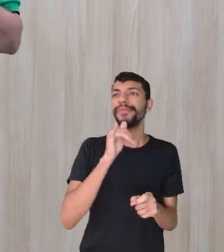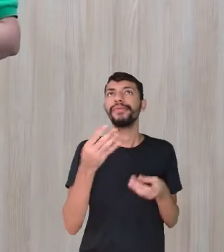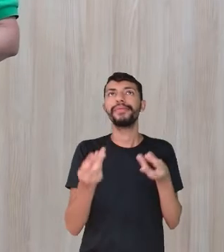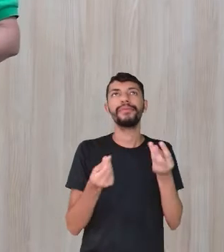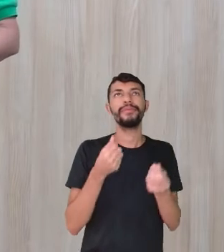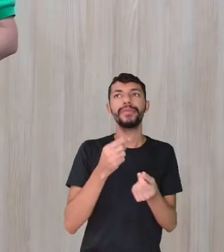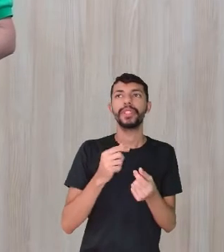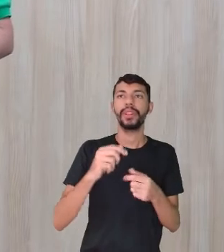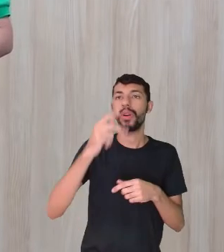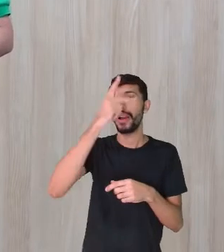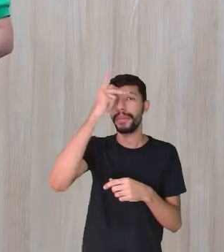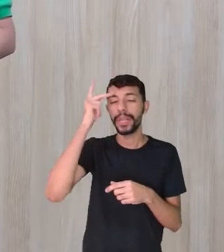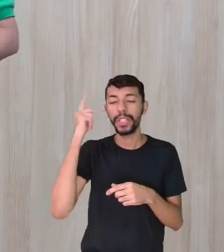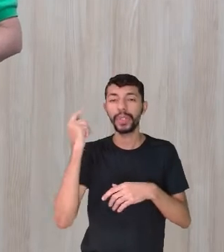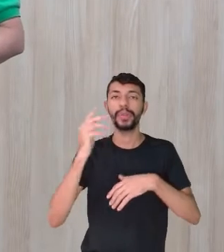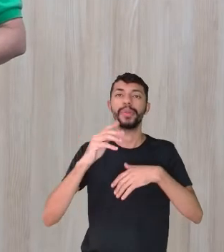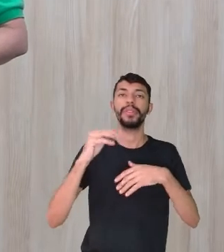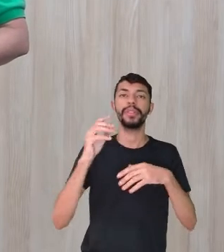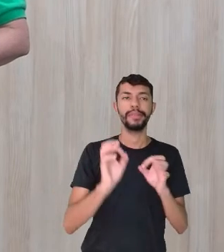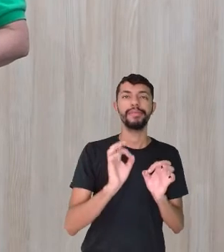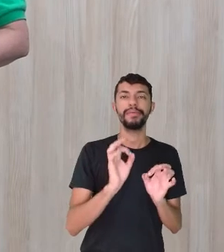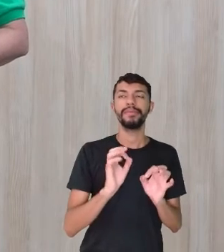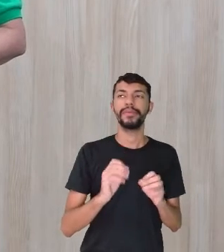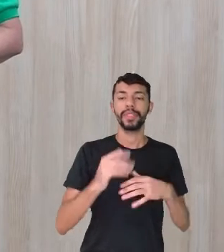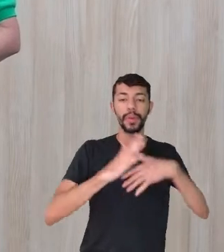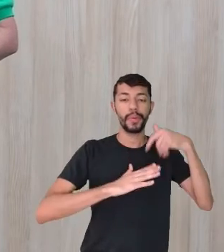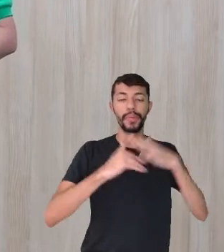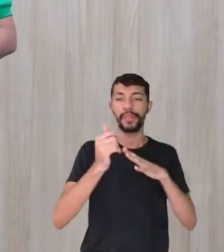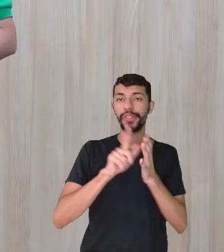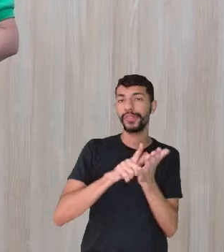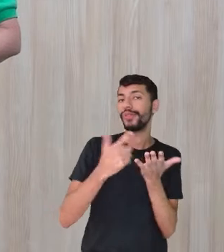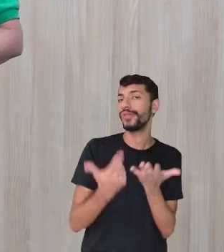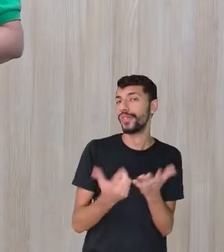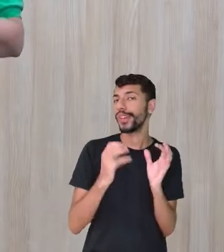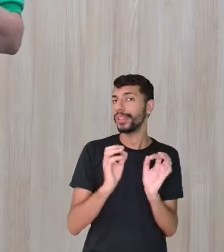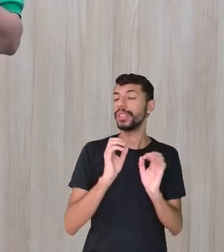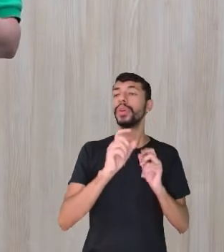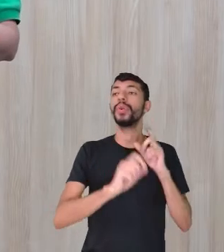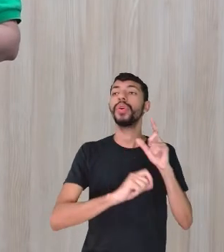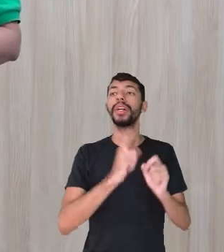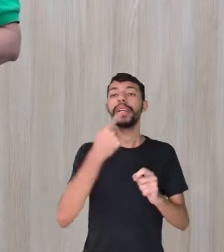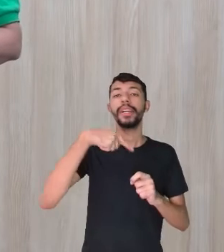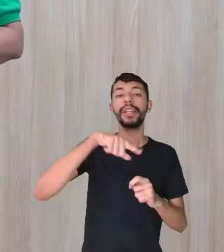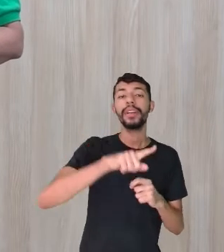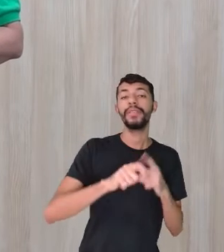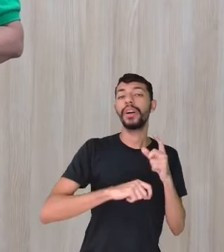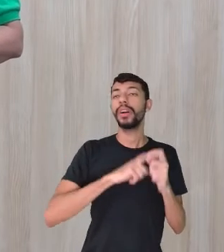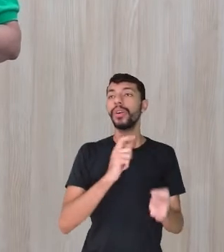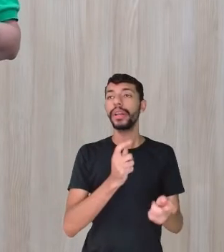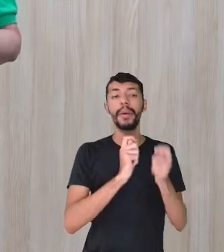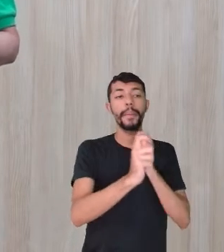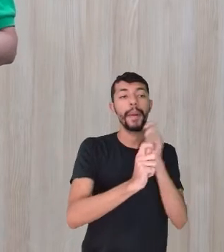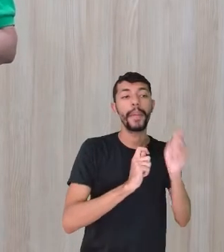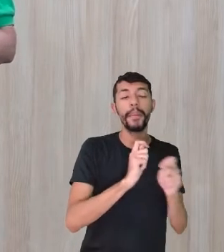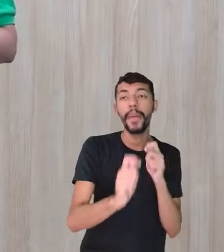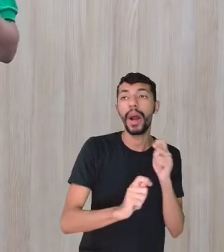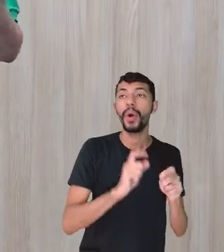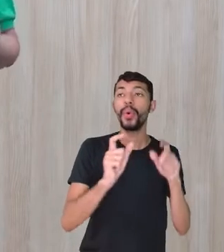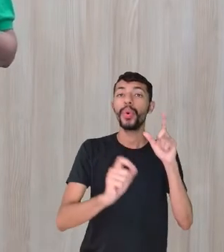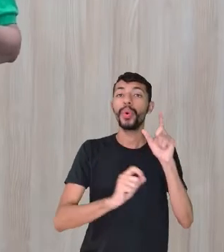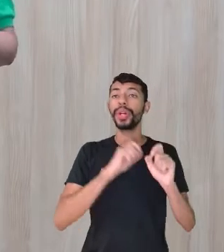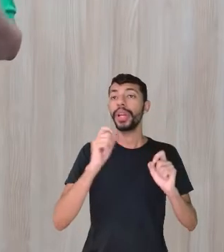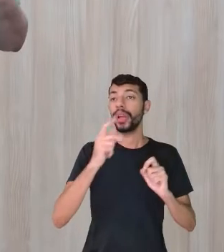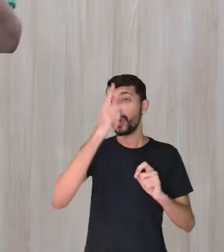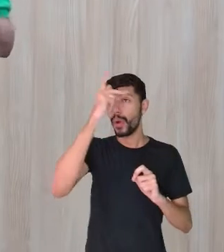o entrevistador, não é, o profissional de jornalismo, ele vai falar com a pessoa, com a vítima, com alguém